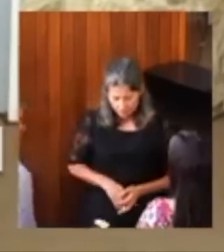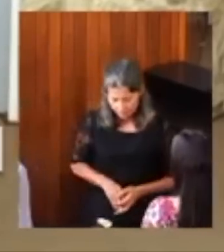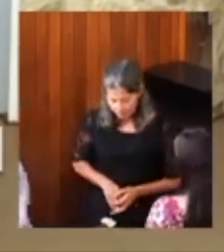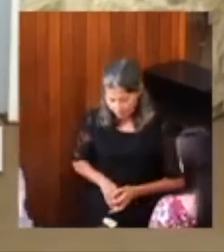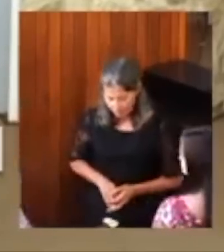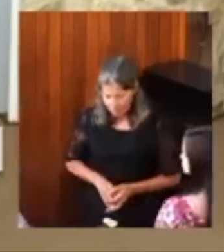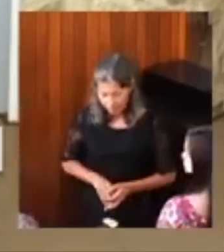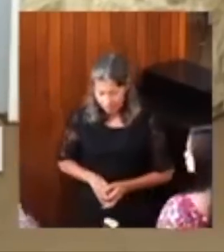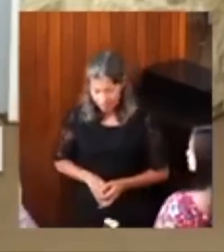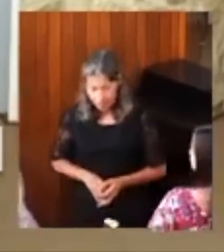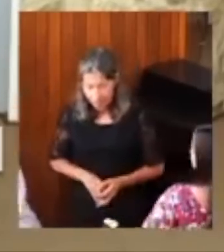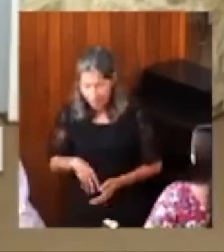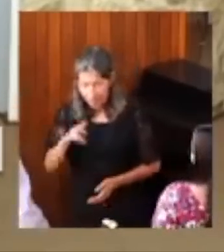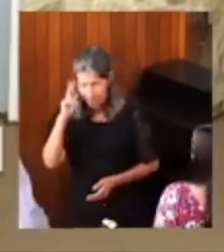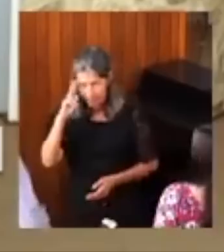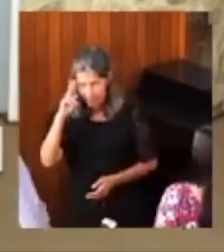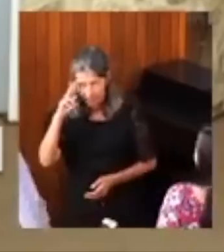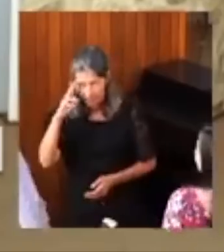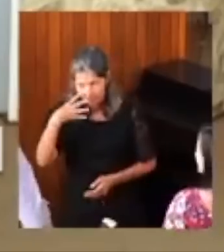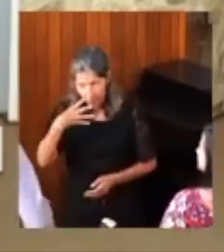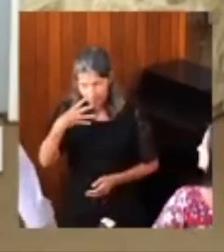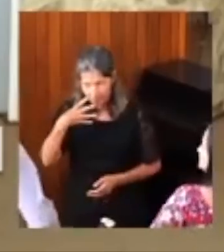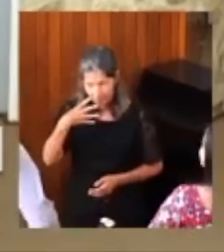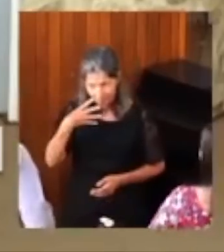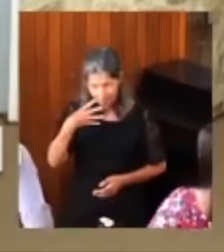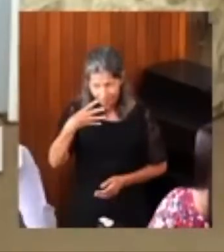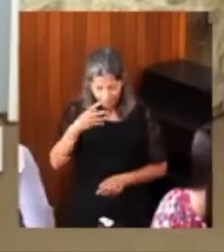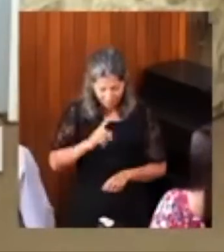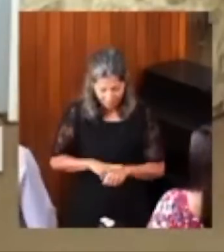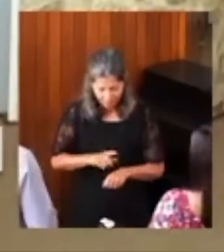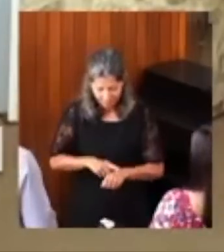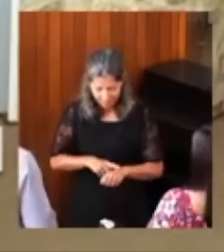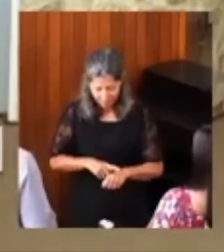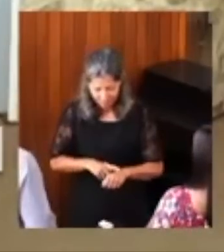Lembrando que às 4h temos um encontro marcado aqui na igreja. Oremos.